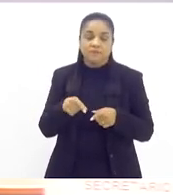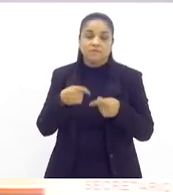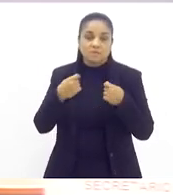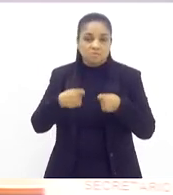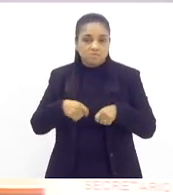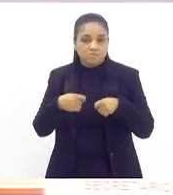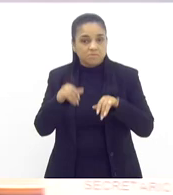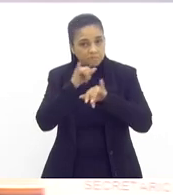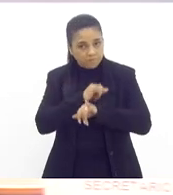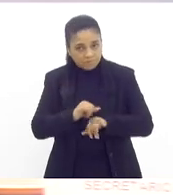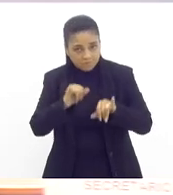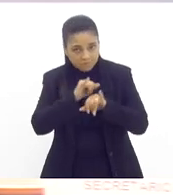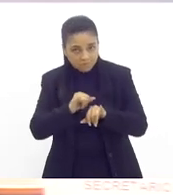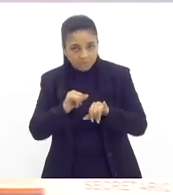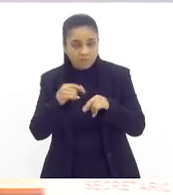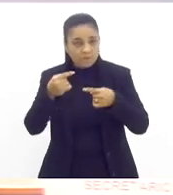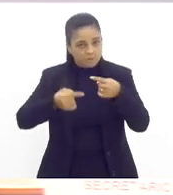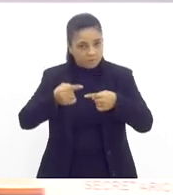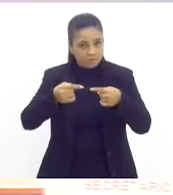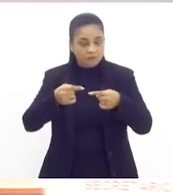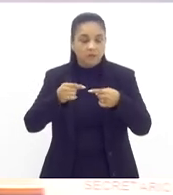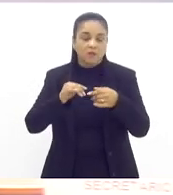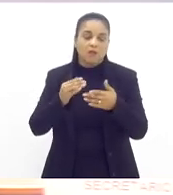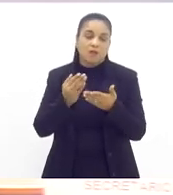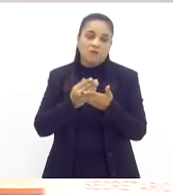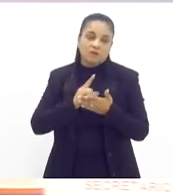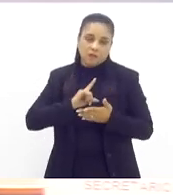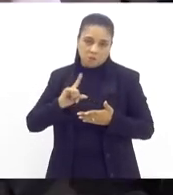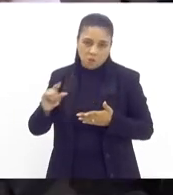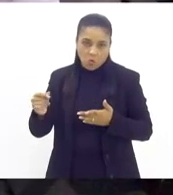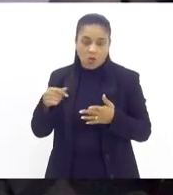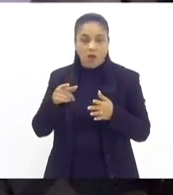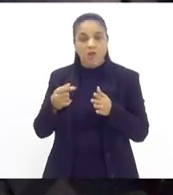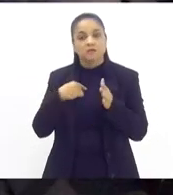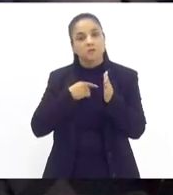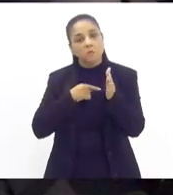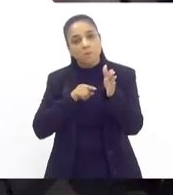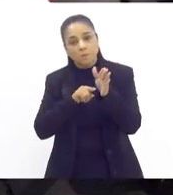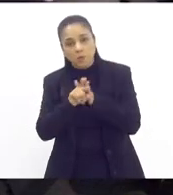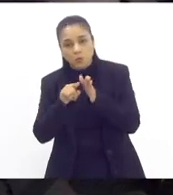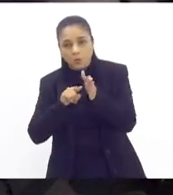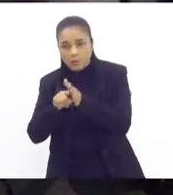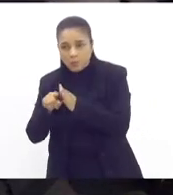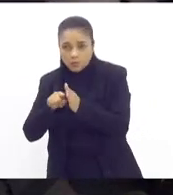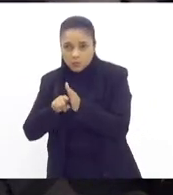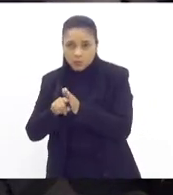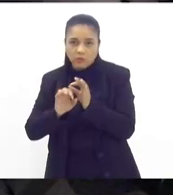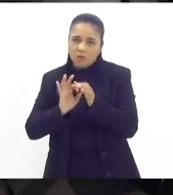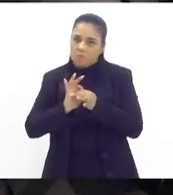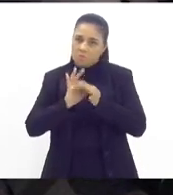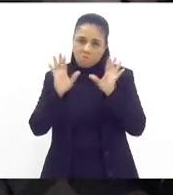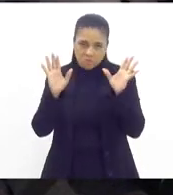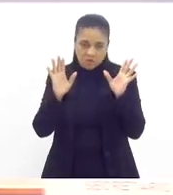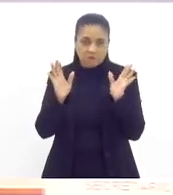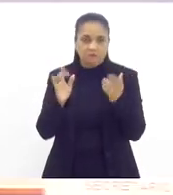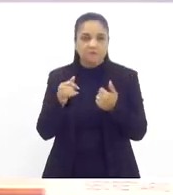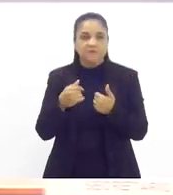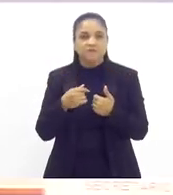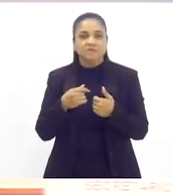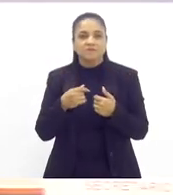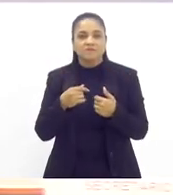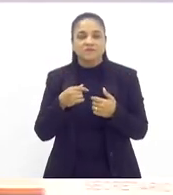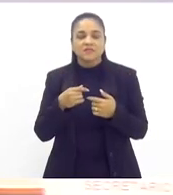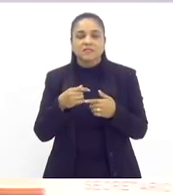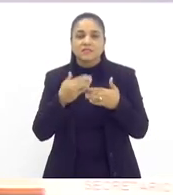técnico, a gente vai fazer as perguntas mais e pedir aí, então, que a gente pudesse ser